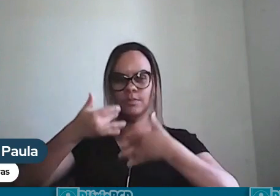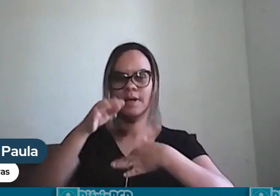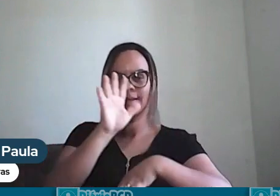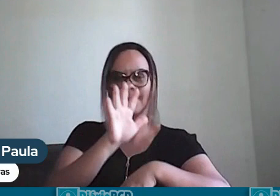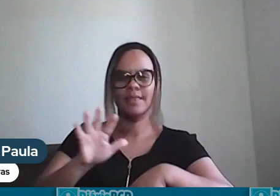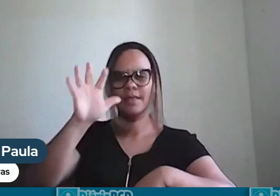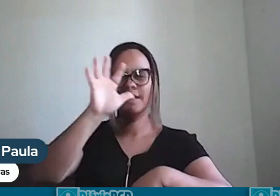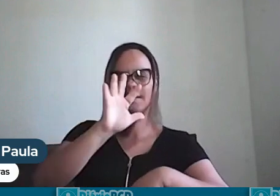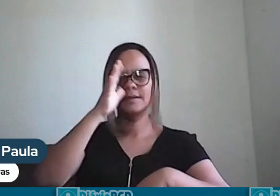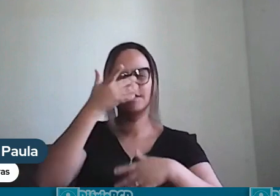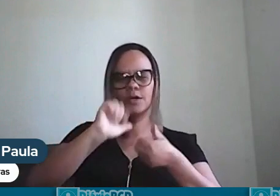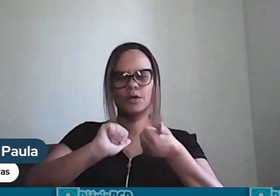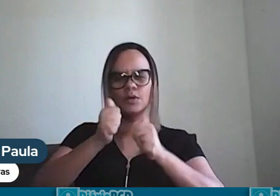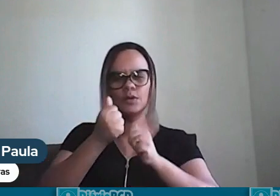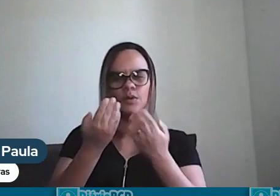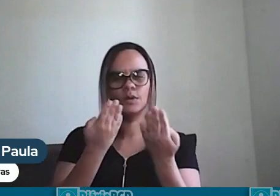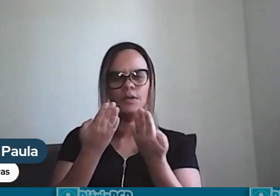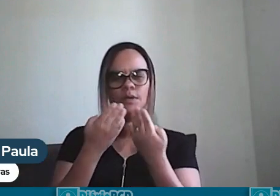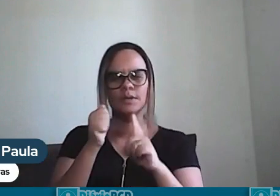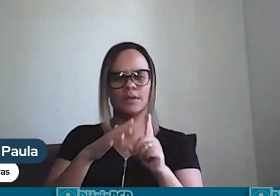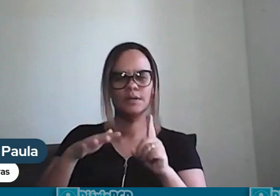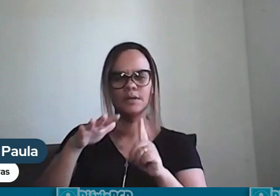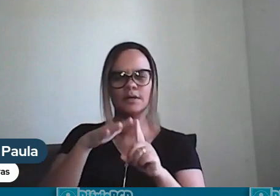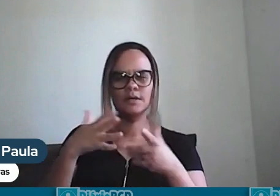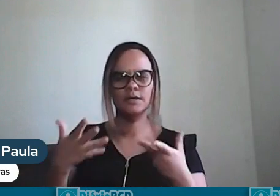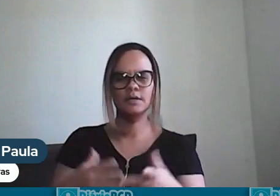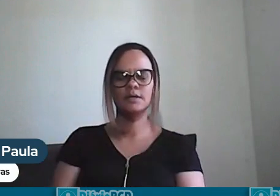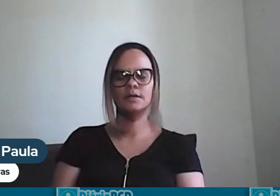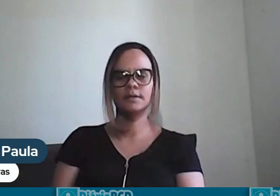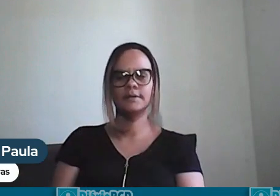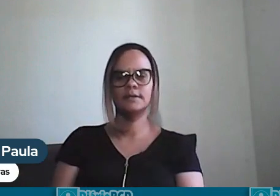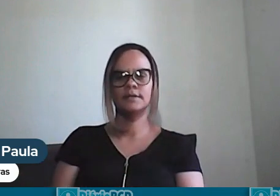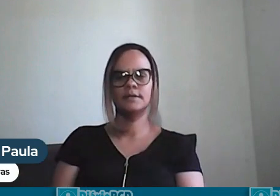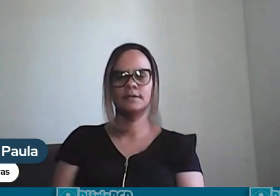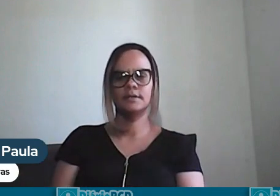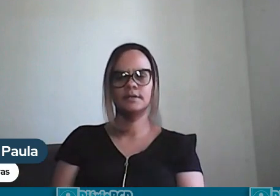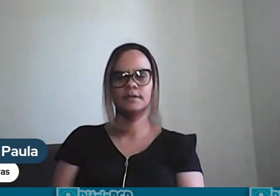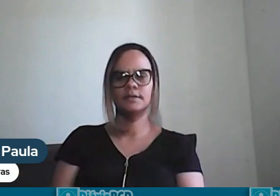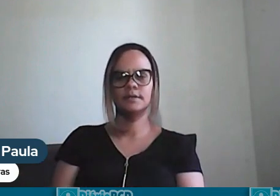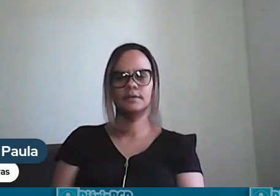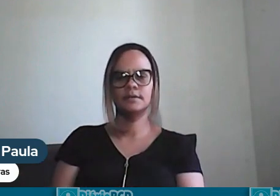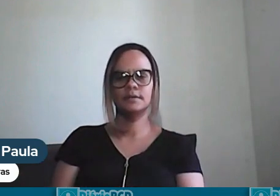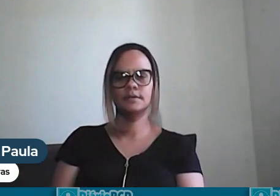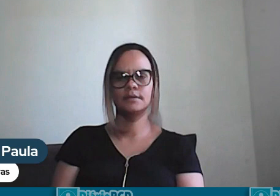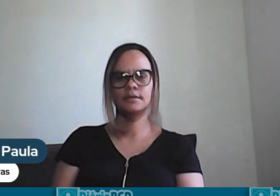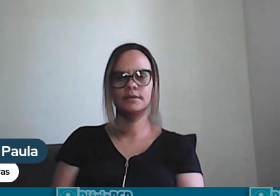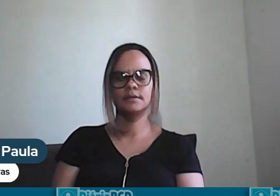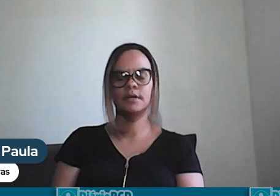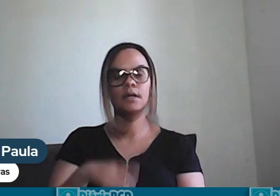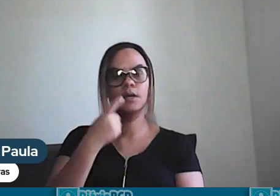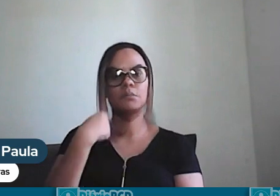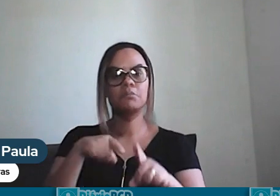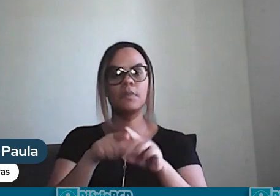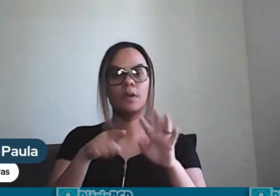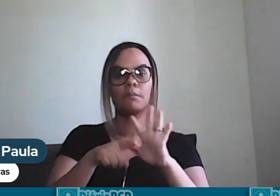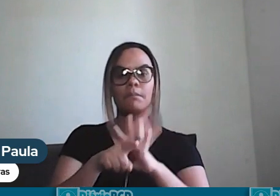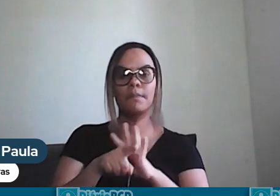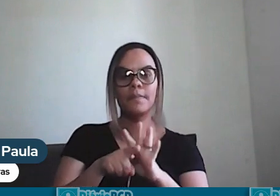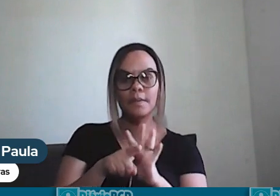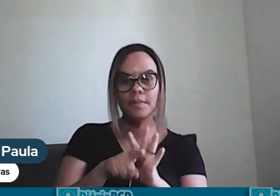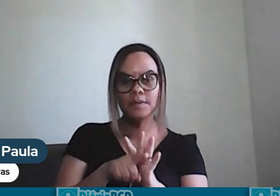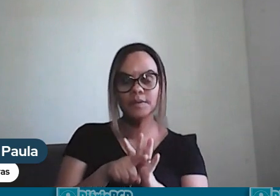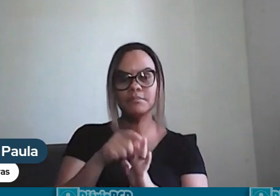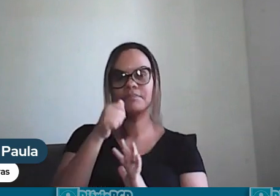nacional da questão da avaliação biopsicossocial. E eu não poderia deixar de questionar a doutora Laila